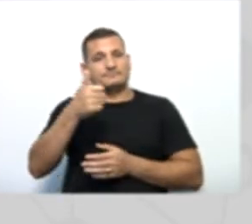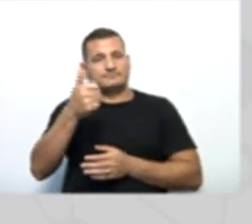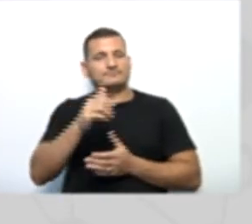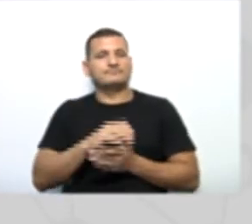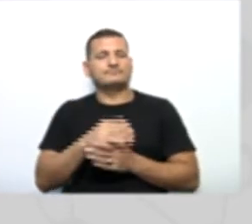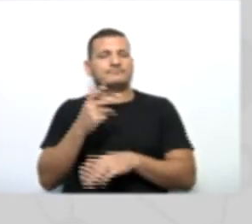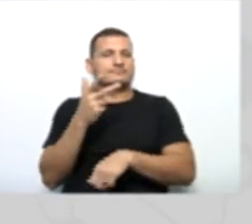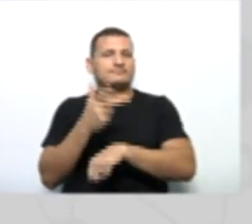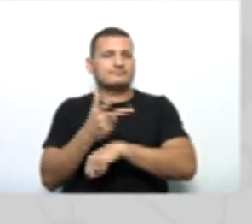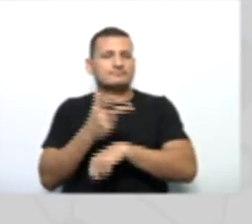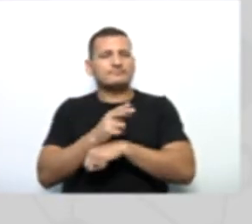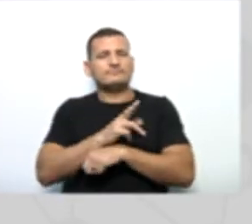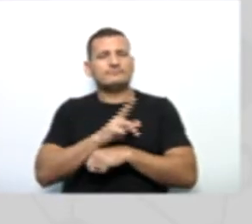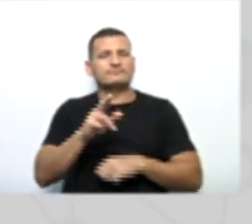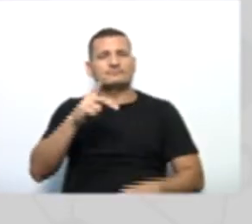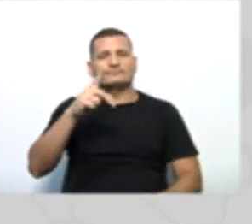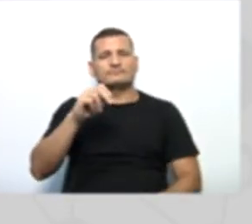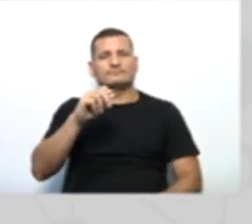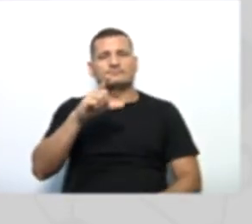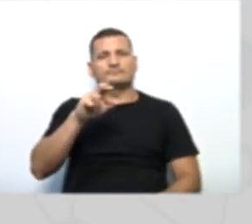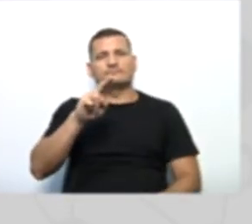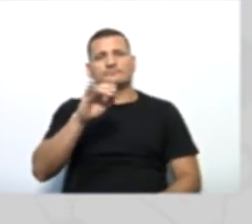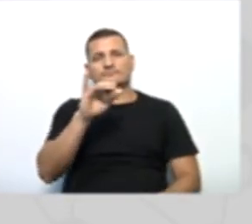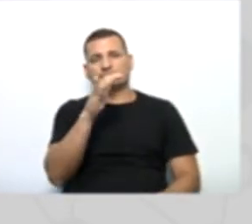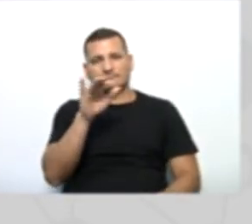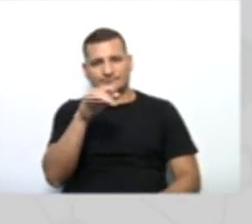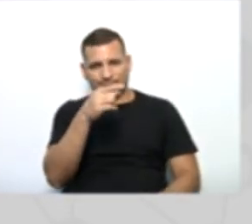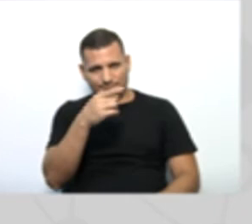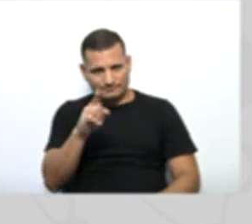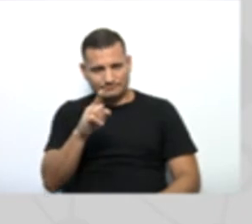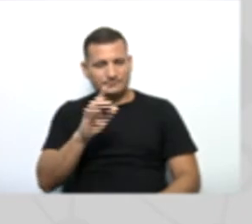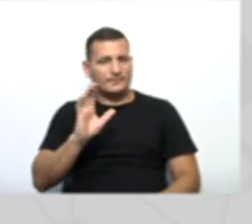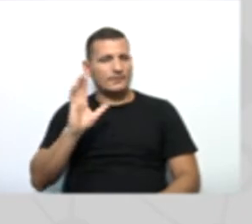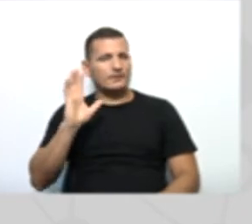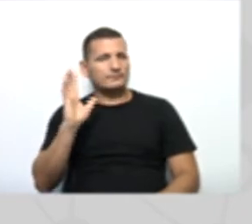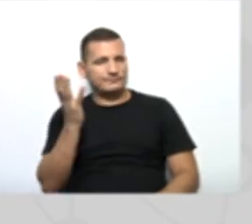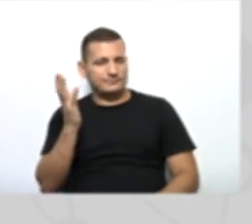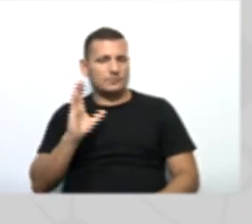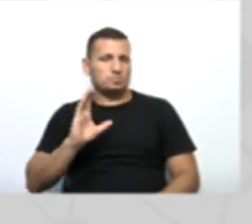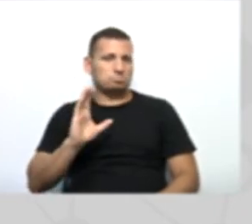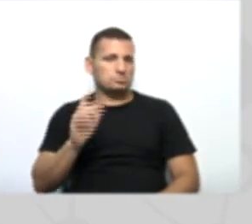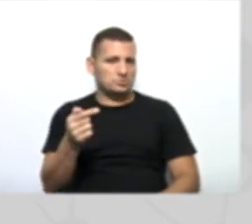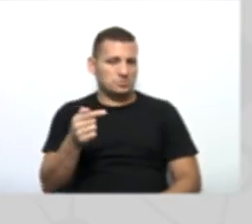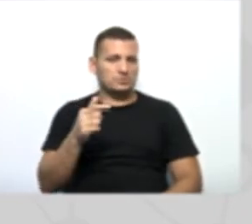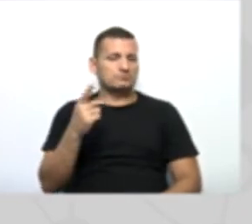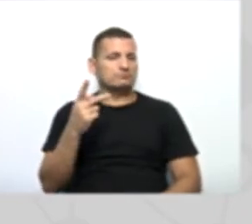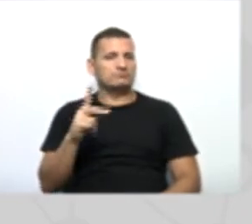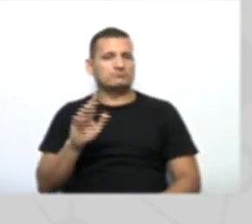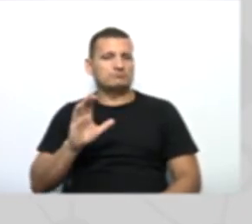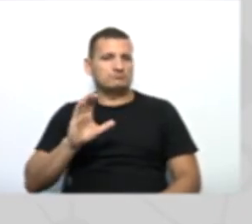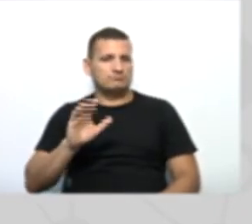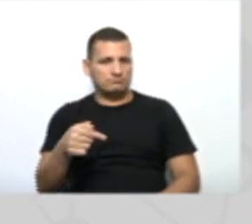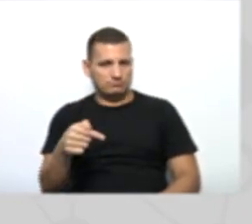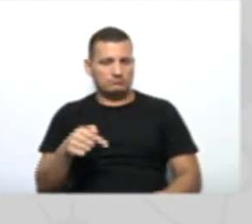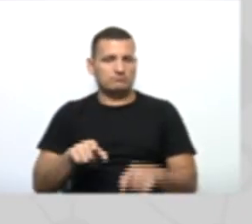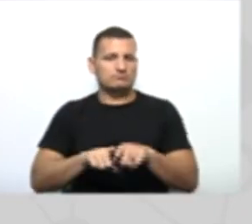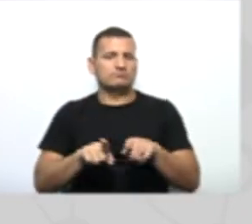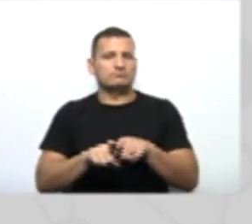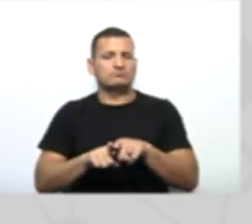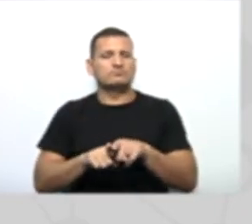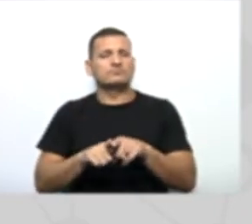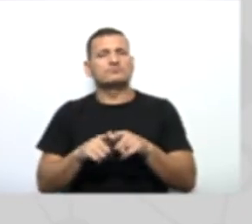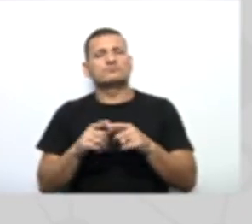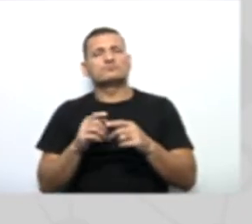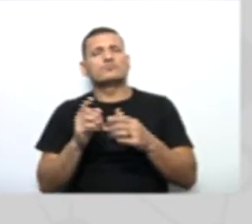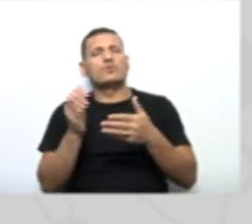vídeo, intitulado Poluição e suas consequências meio ambiente, suas consequências no meio ambiente, relacione